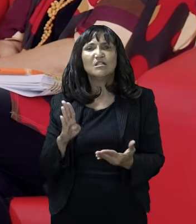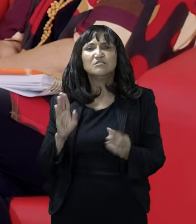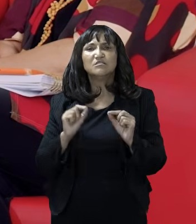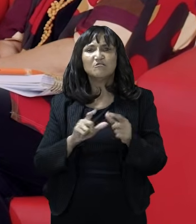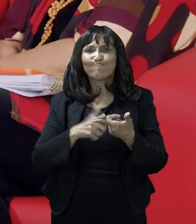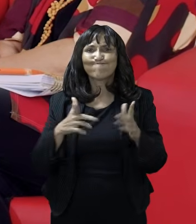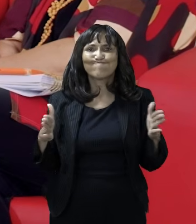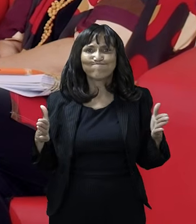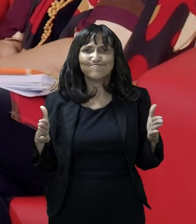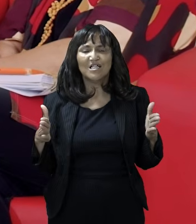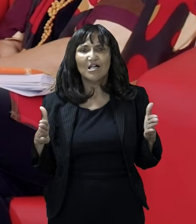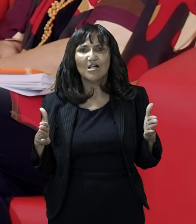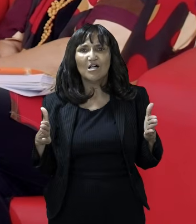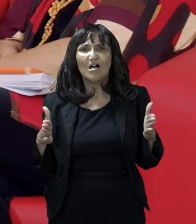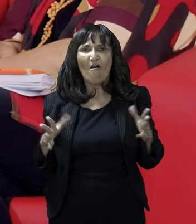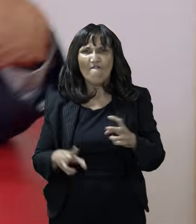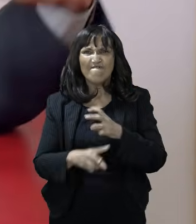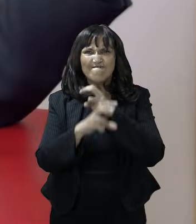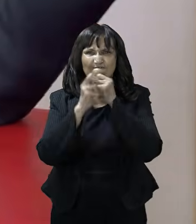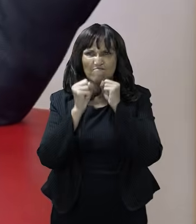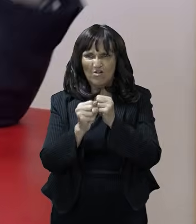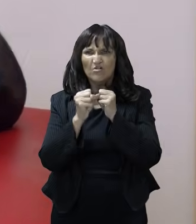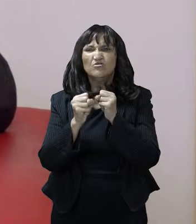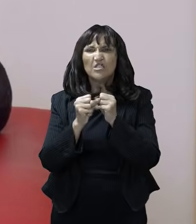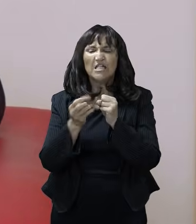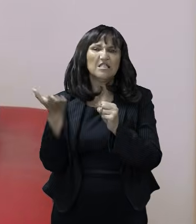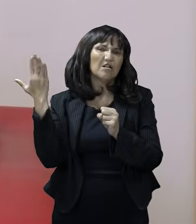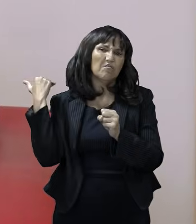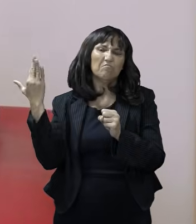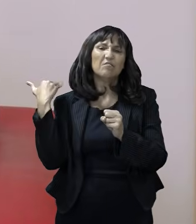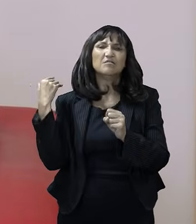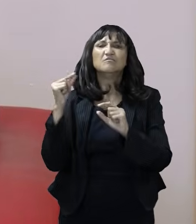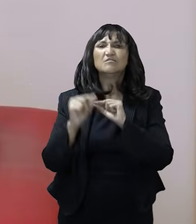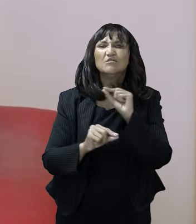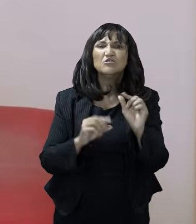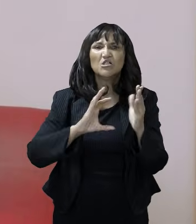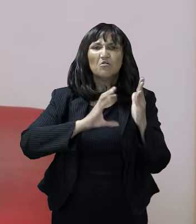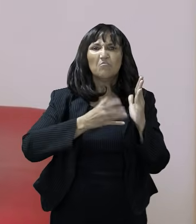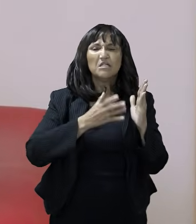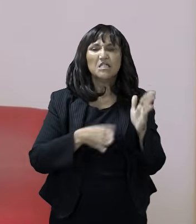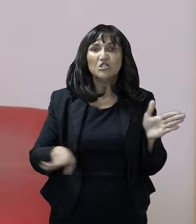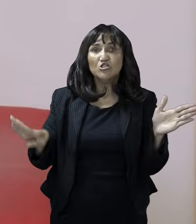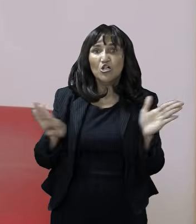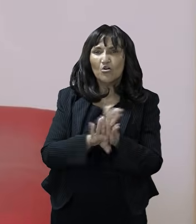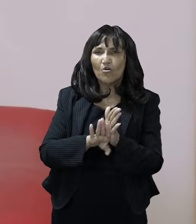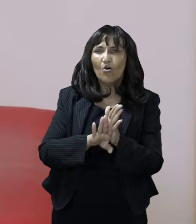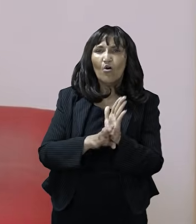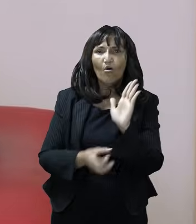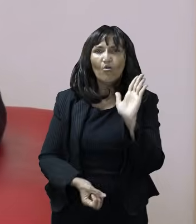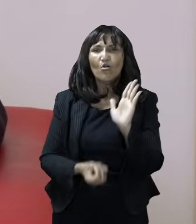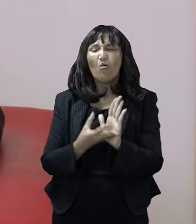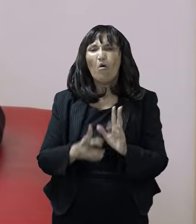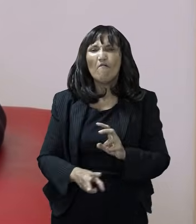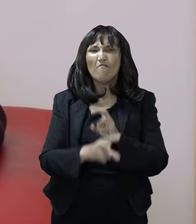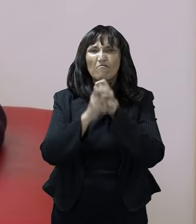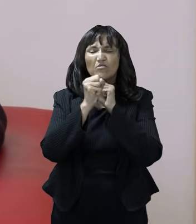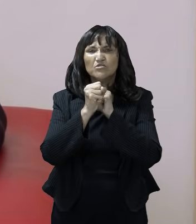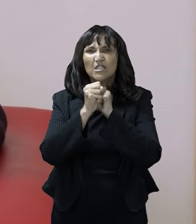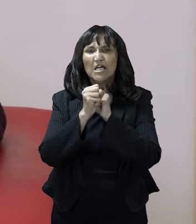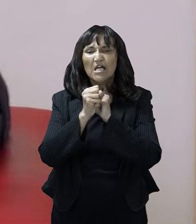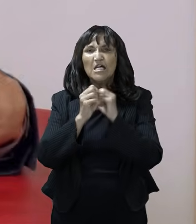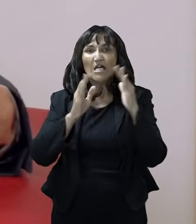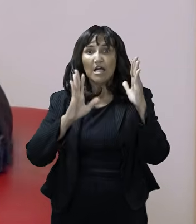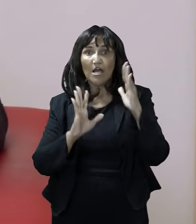muito forte, né, dos próprios evangélicos, que na época o PT surgiu, inclusive, com força muito forte da Igreja Católica,